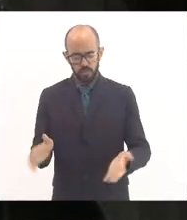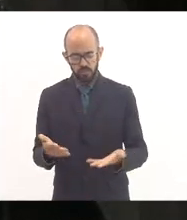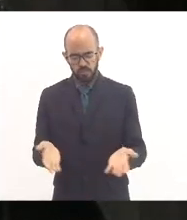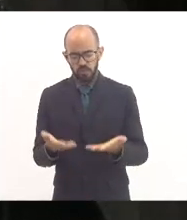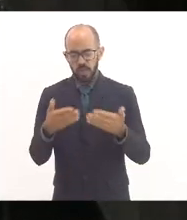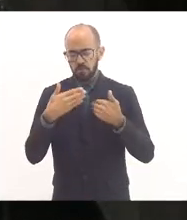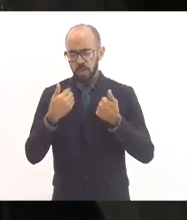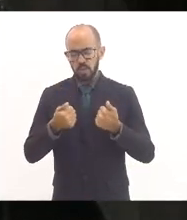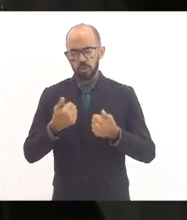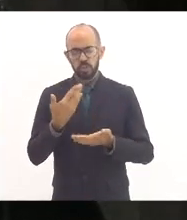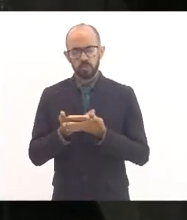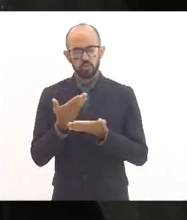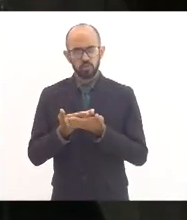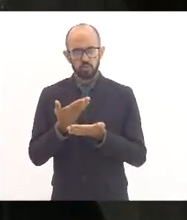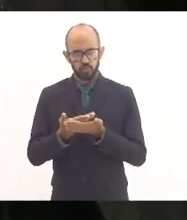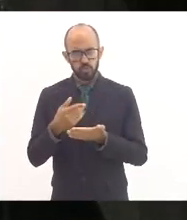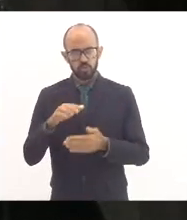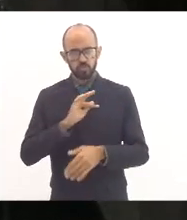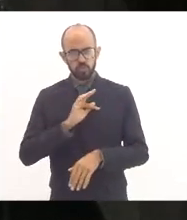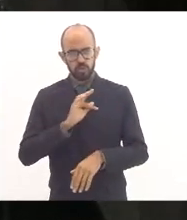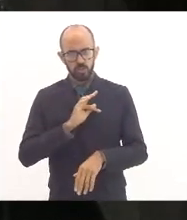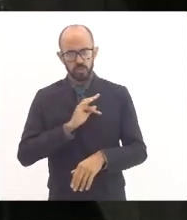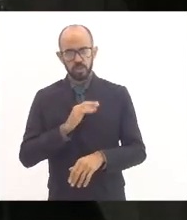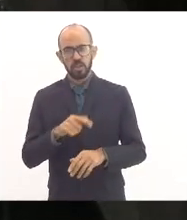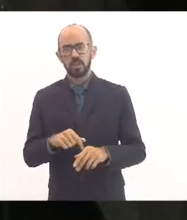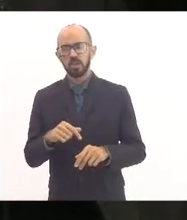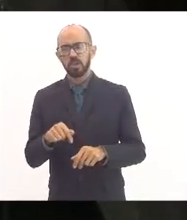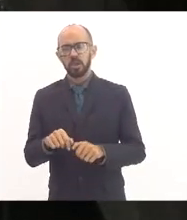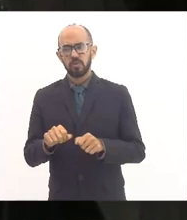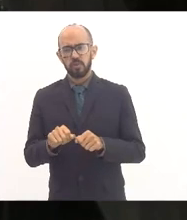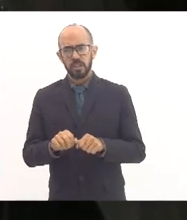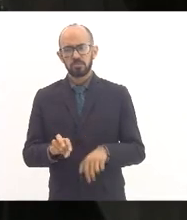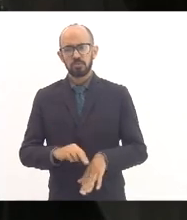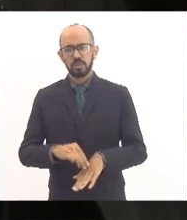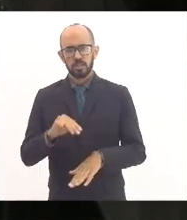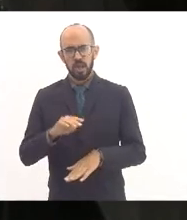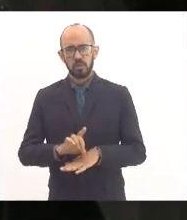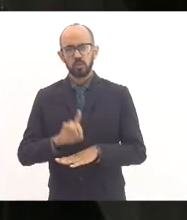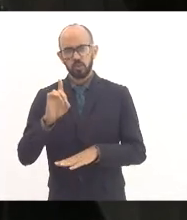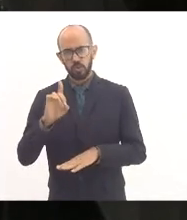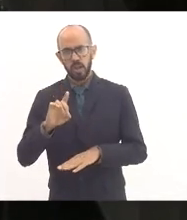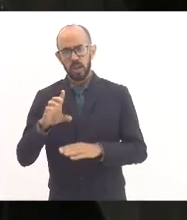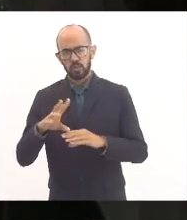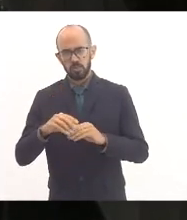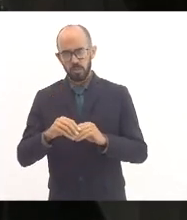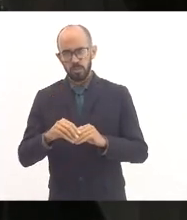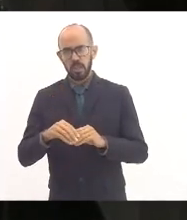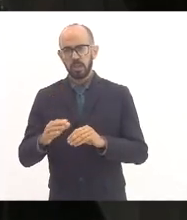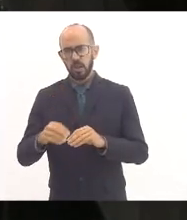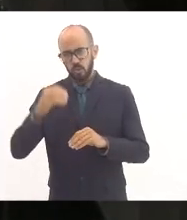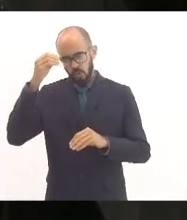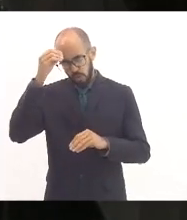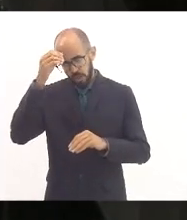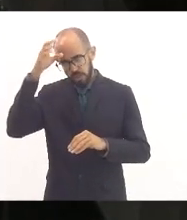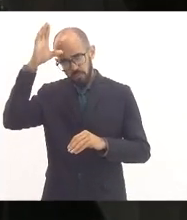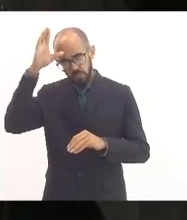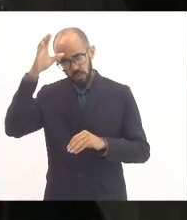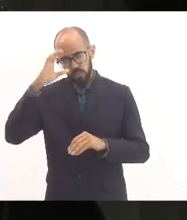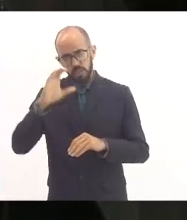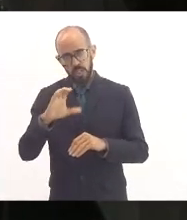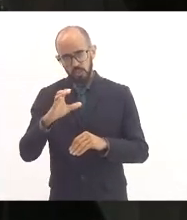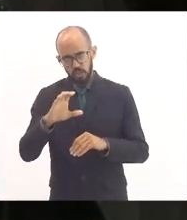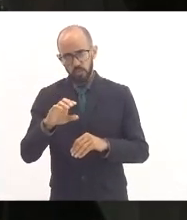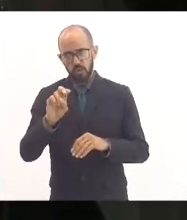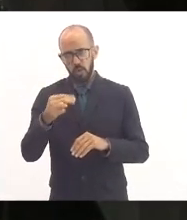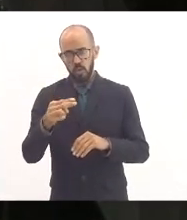dos policiais e é bem fácil mestrado quem faz doutorado quem agrega conhecimento seja para se sentir pela